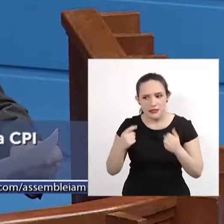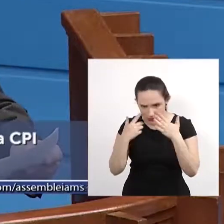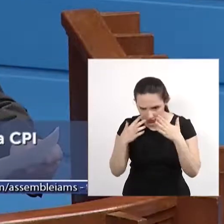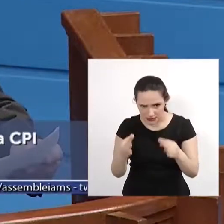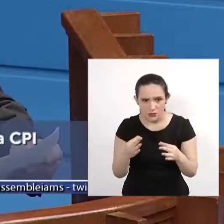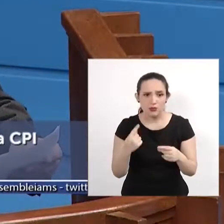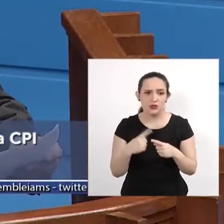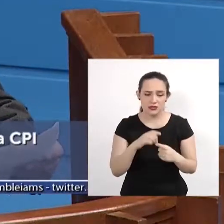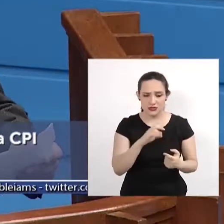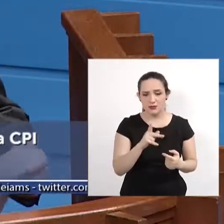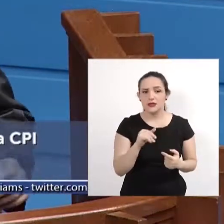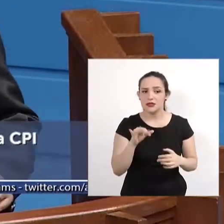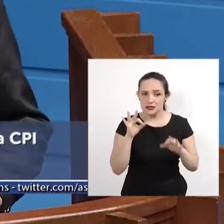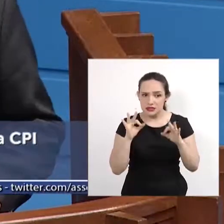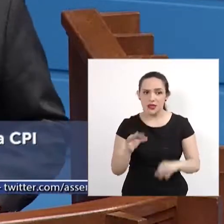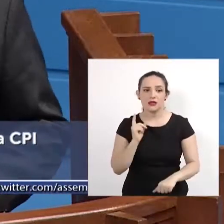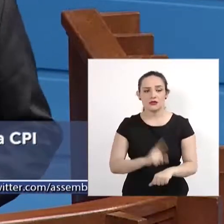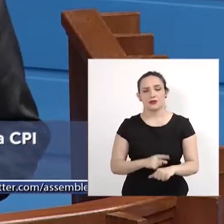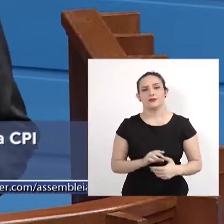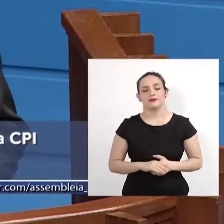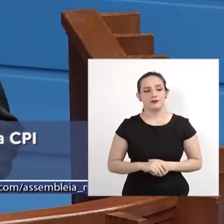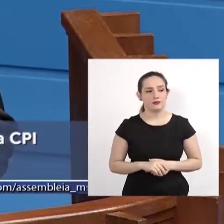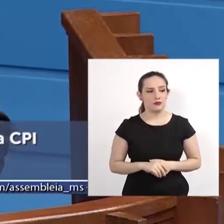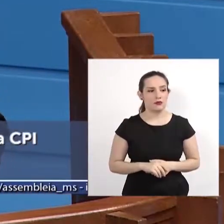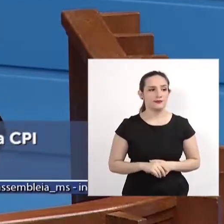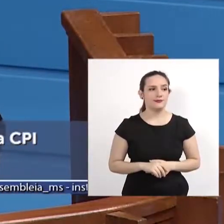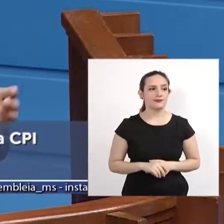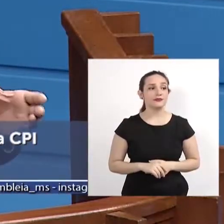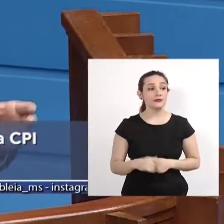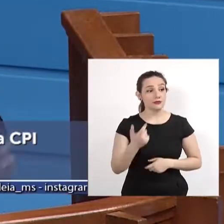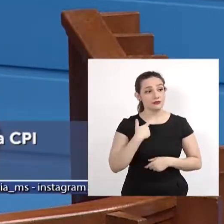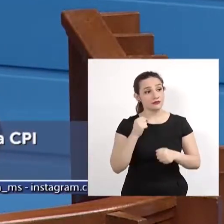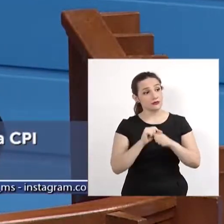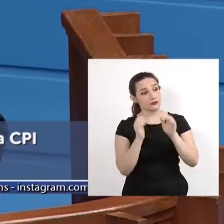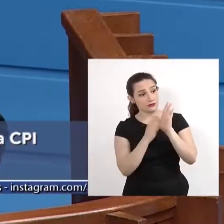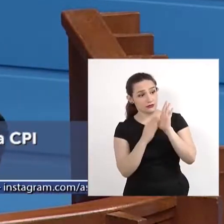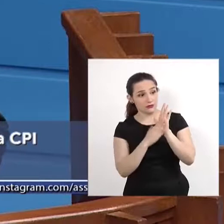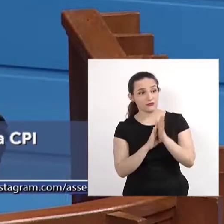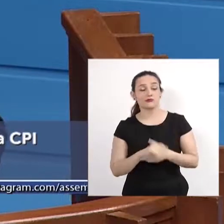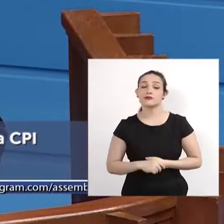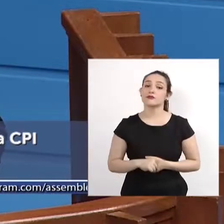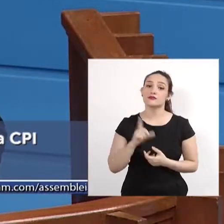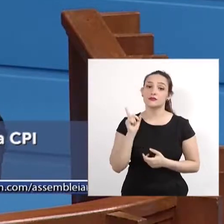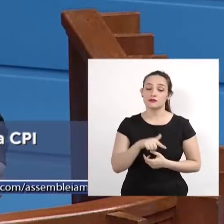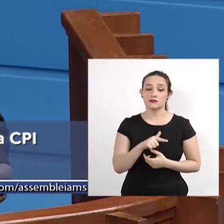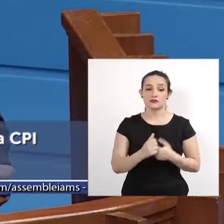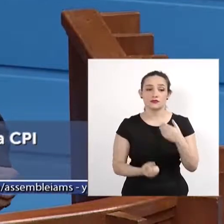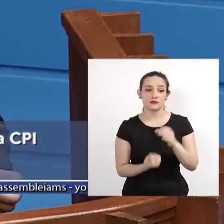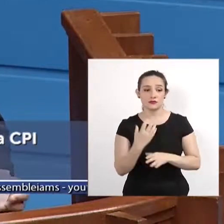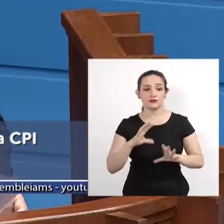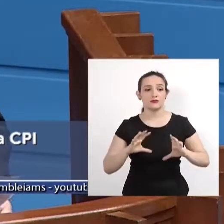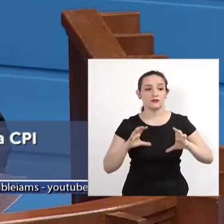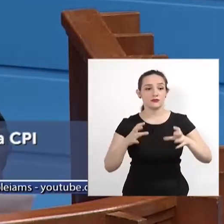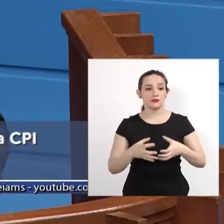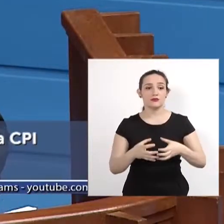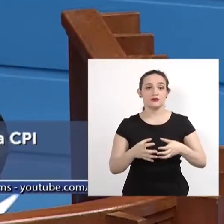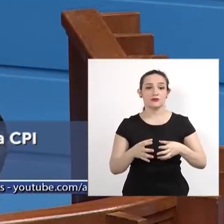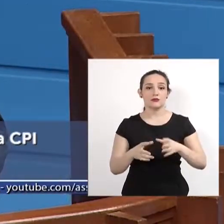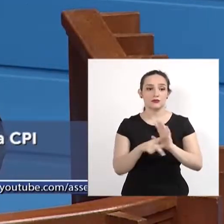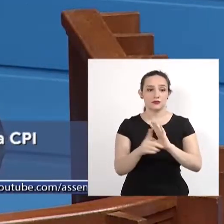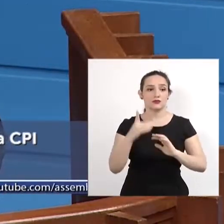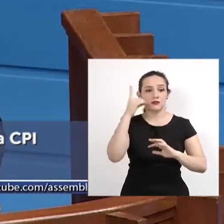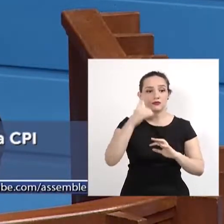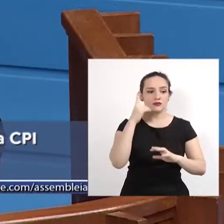hora. Aqui, inclusive, eu propus e foi aprovada a Frente Parlamentar para